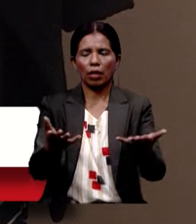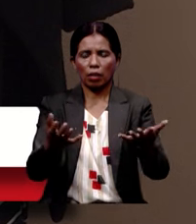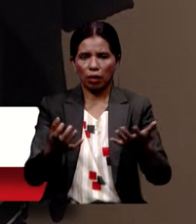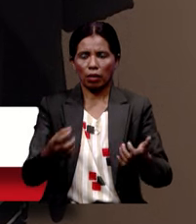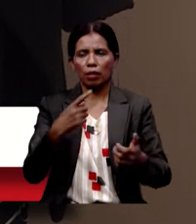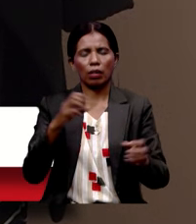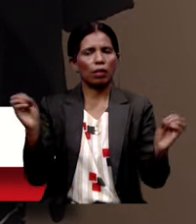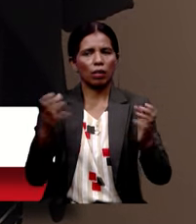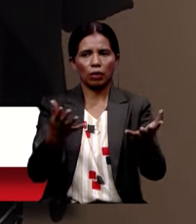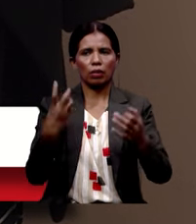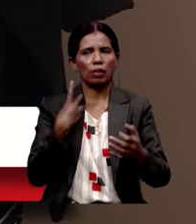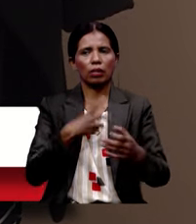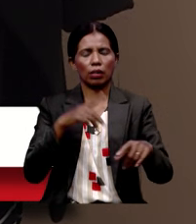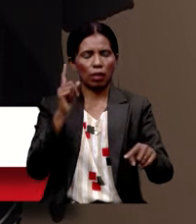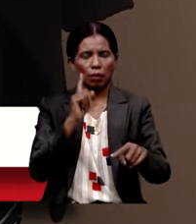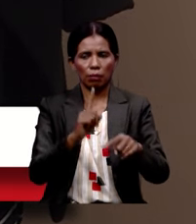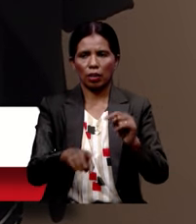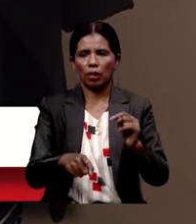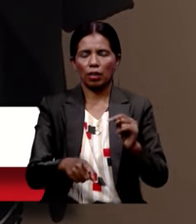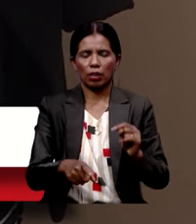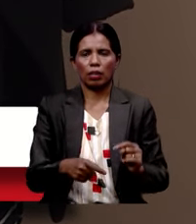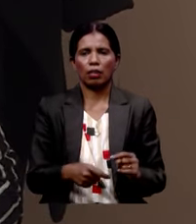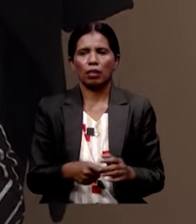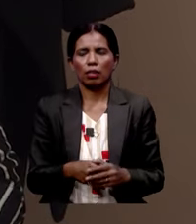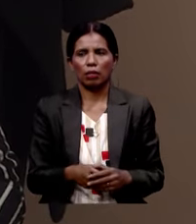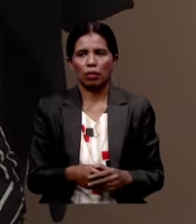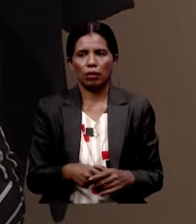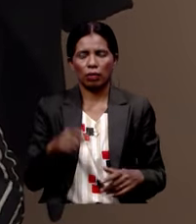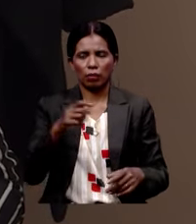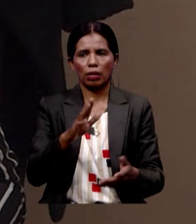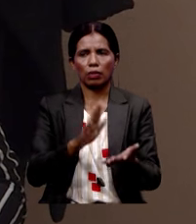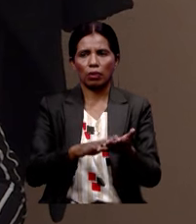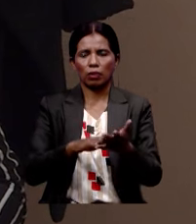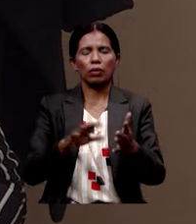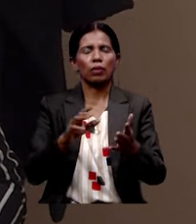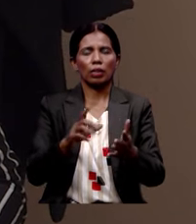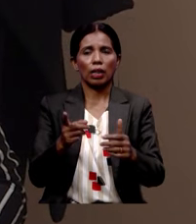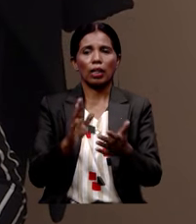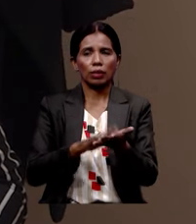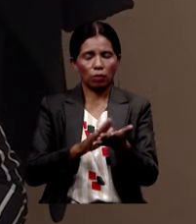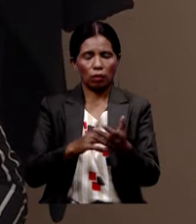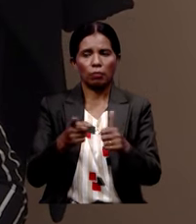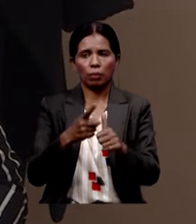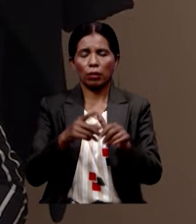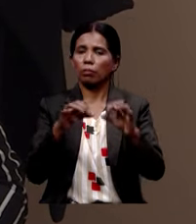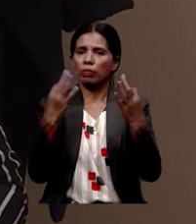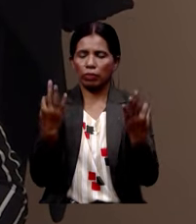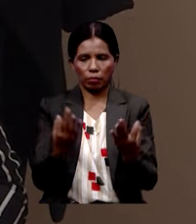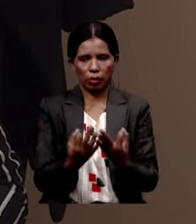cara galacoita, a bebê nega, cata, a escola primeiro, uma família.